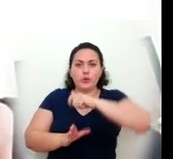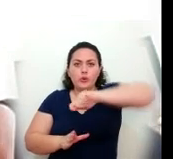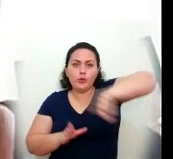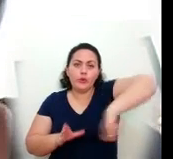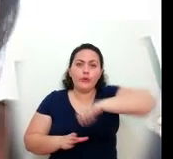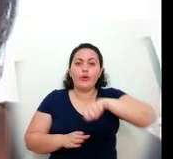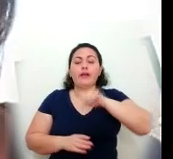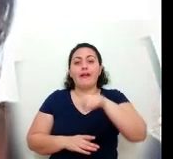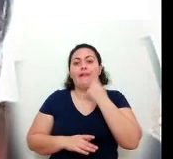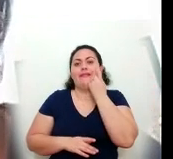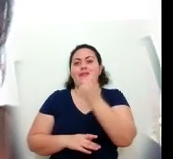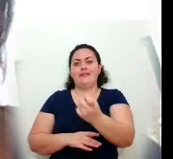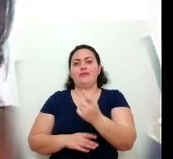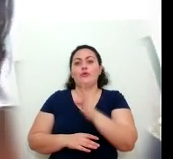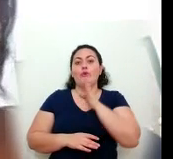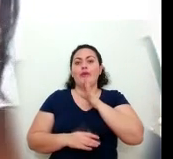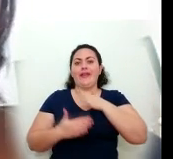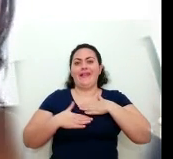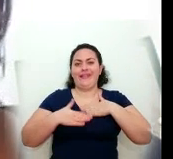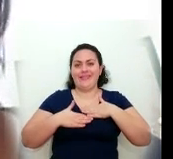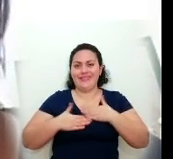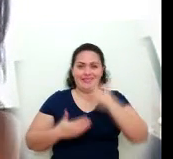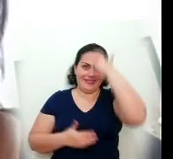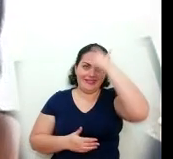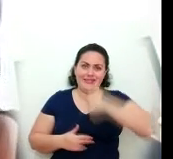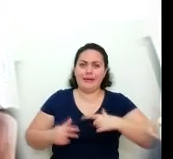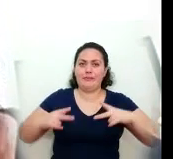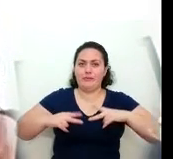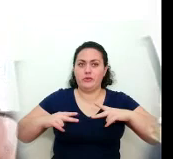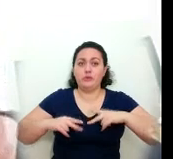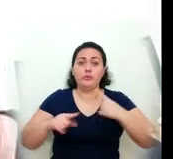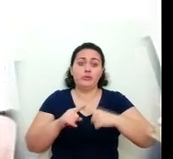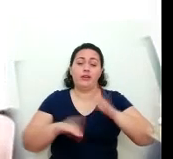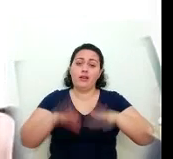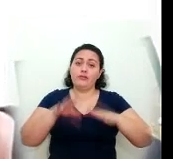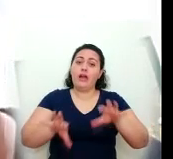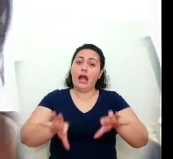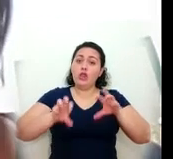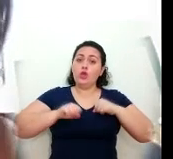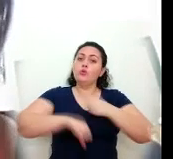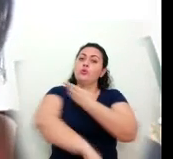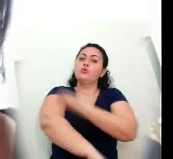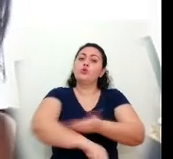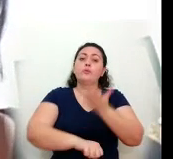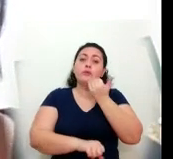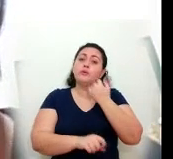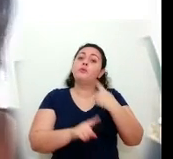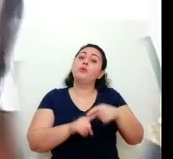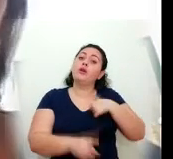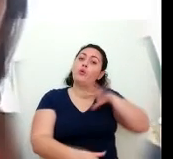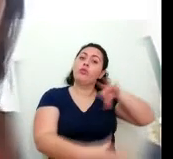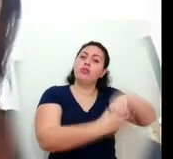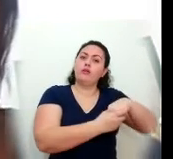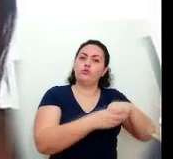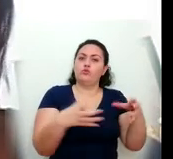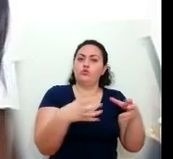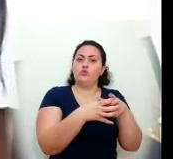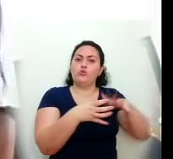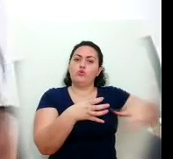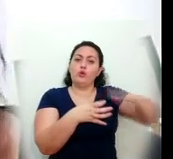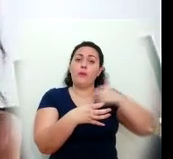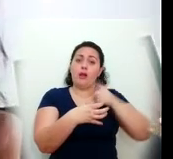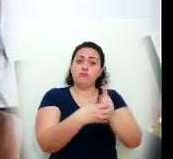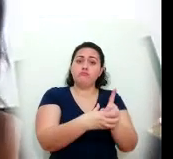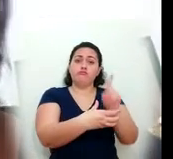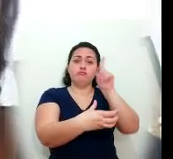se conhecer também, né? Às vezes a gente adota um padrão alimentar e tudo mais, muito porque está inserido naquele meio. Quando a gente tem esse